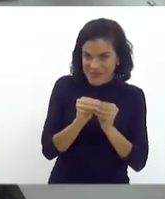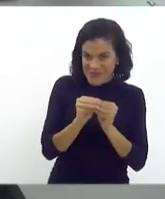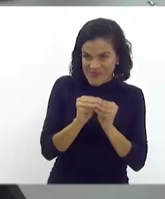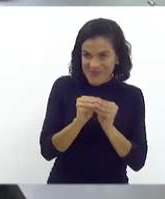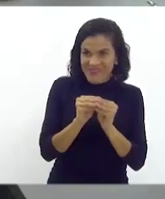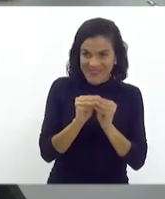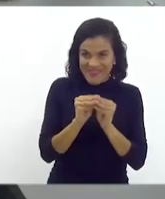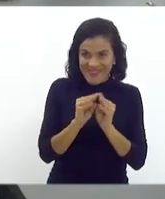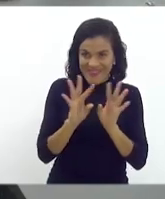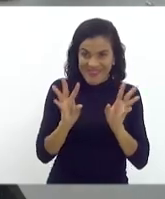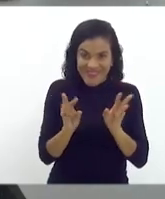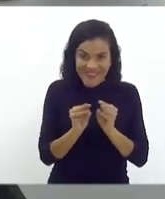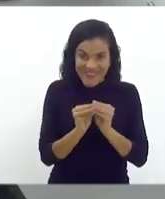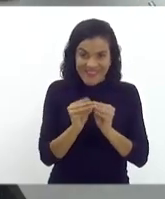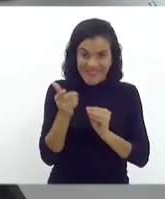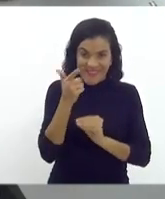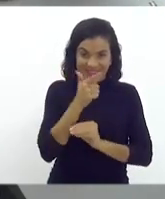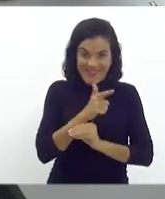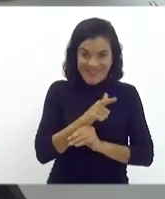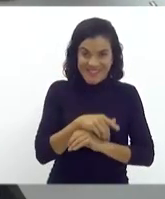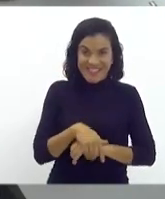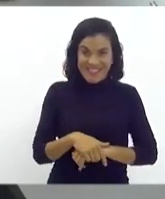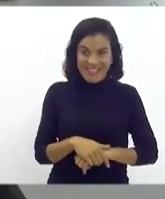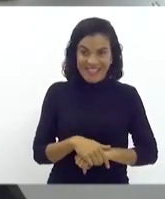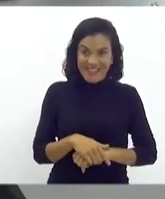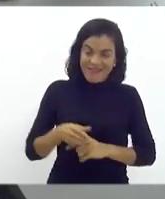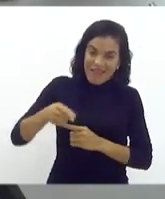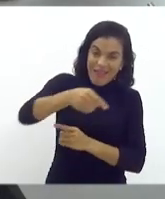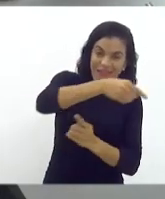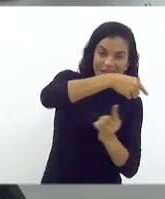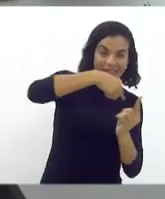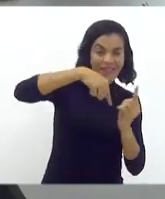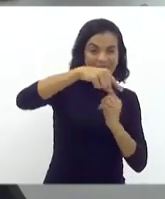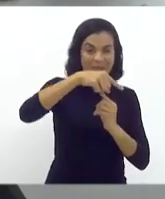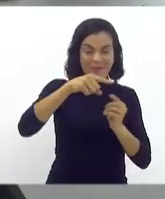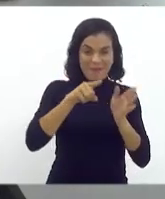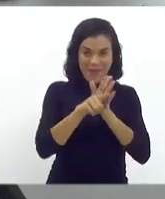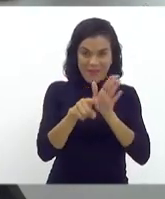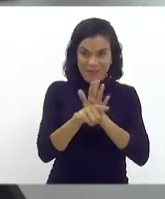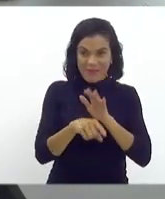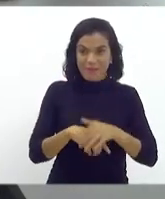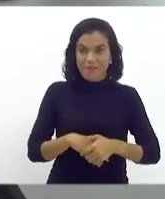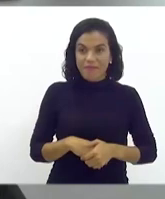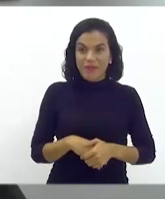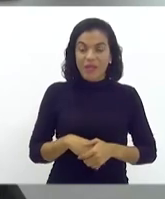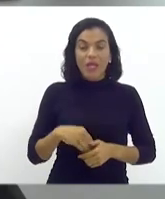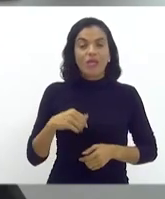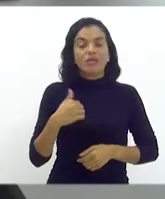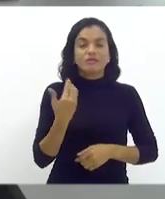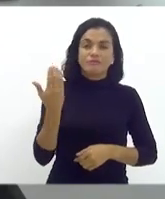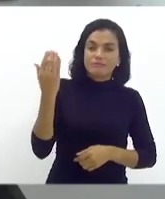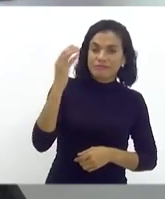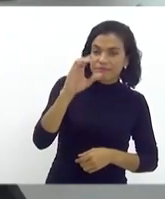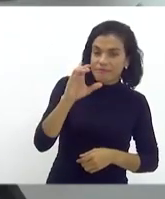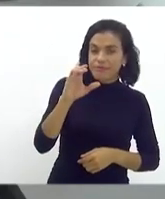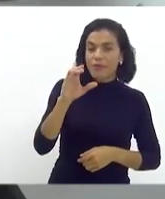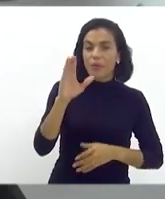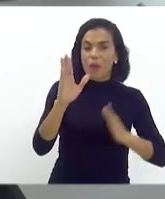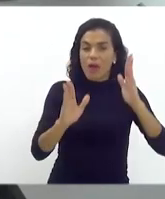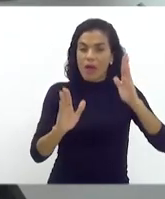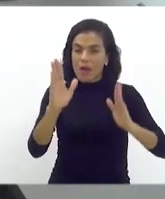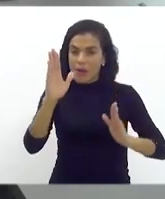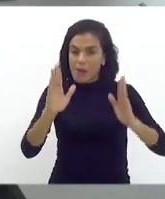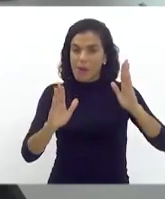a conclusão e a gente conseguir fazer a rodada de perguntas obrigada já fecha já fecha assim nós colocamos aqui uma previsão